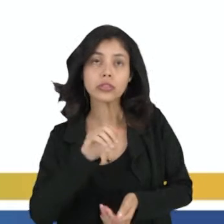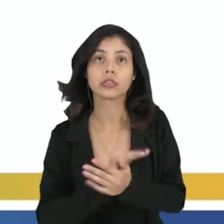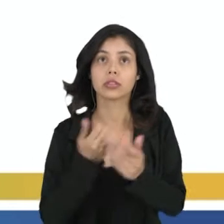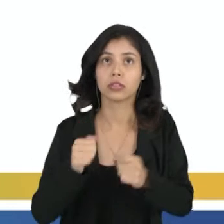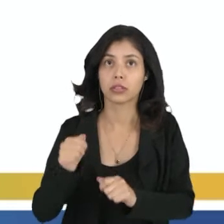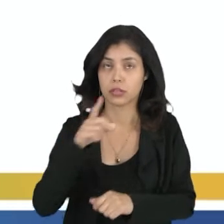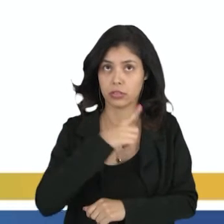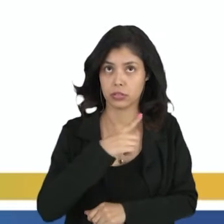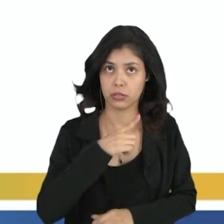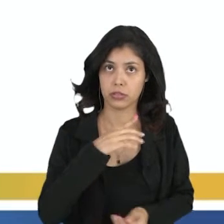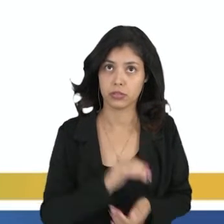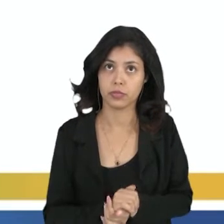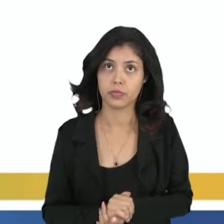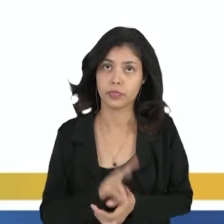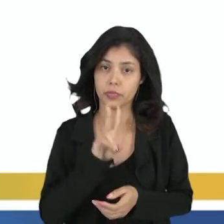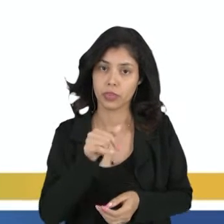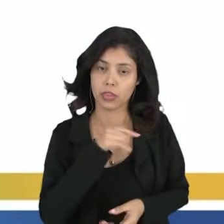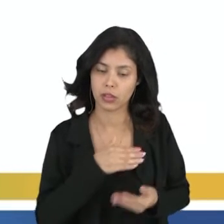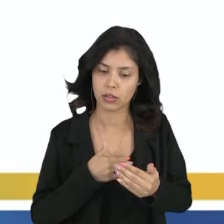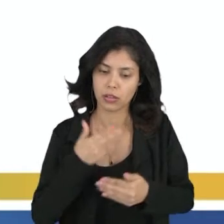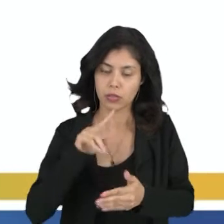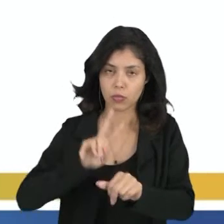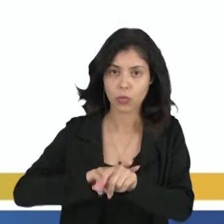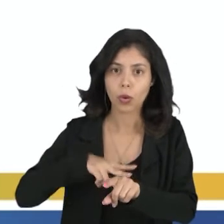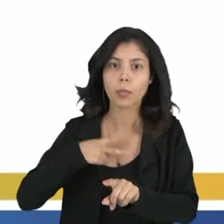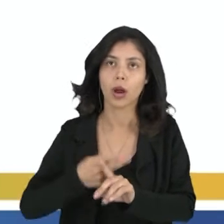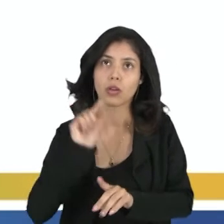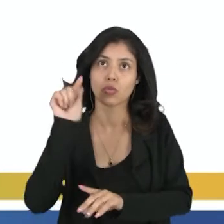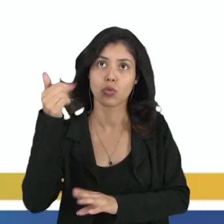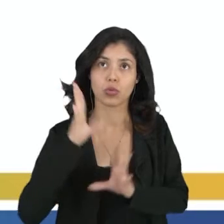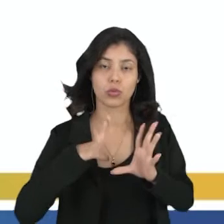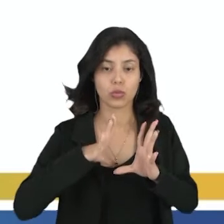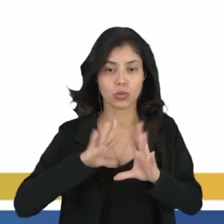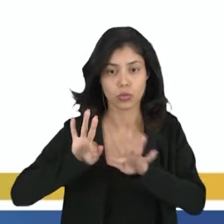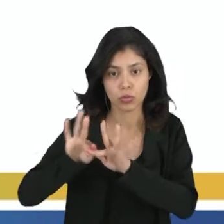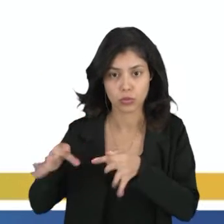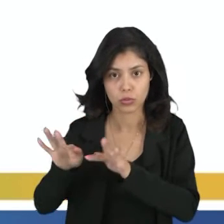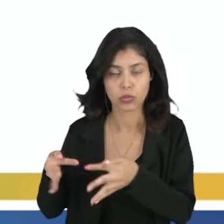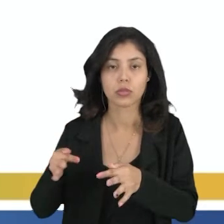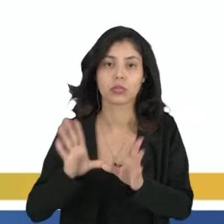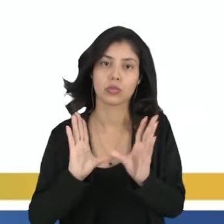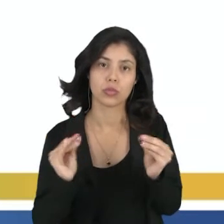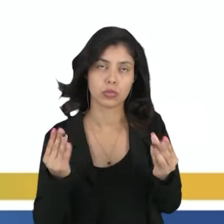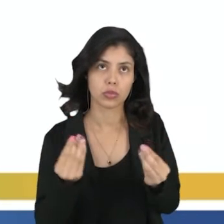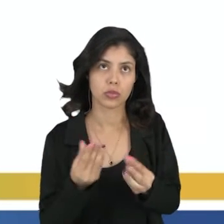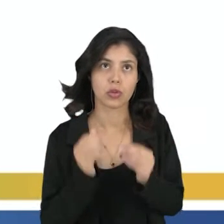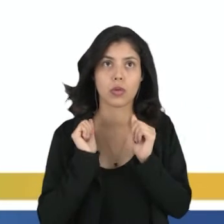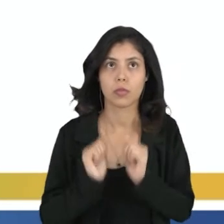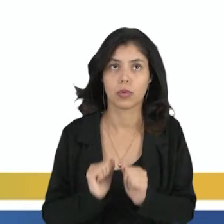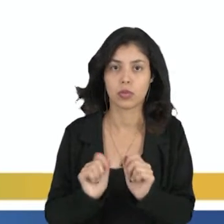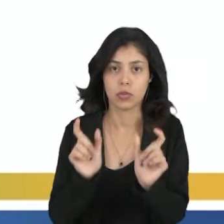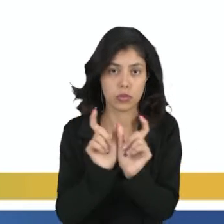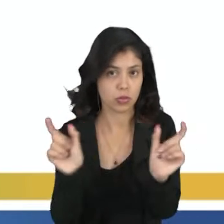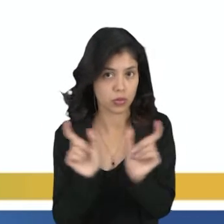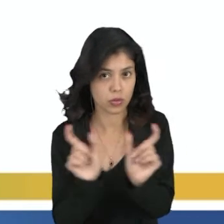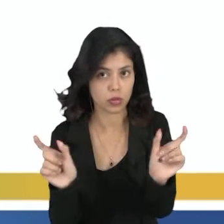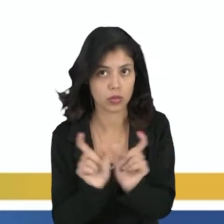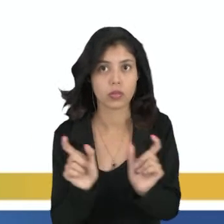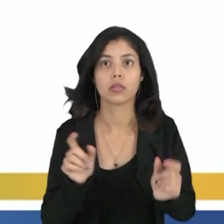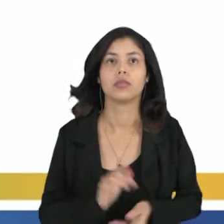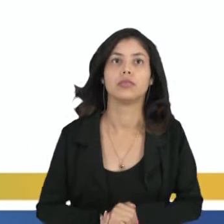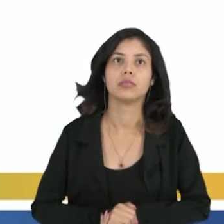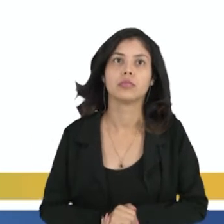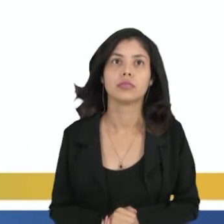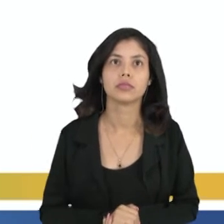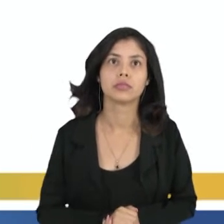ser composta. Ela vai se desdobrar em outras substâncias simples, ou pode ser também outra